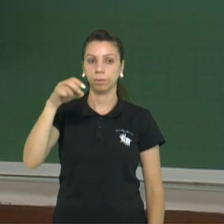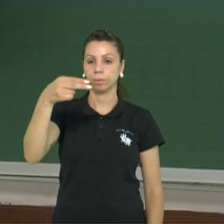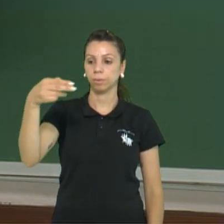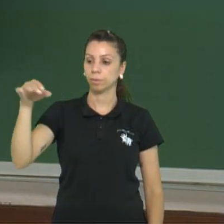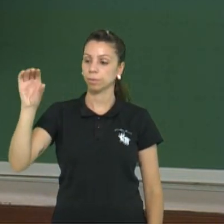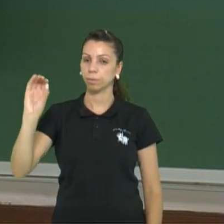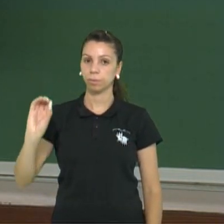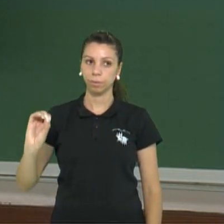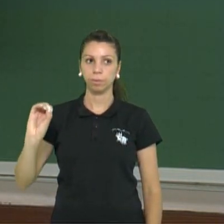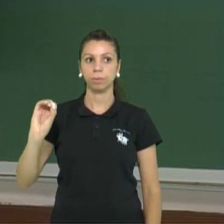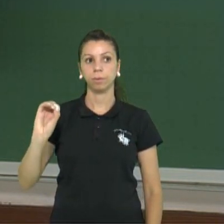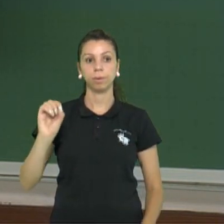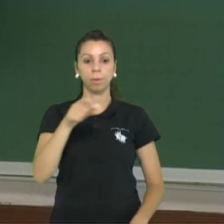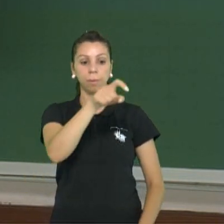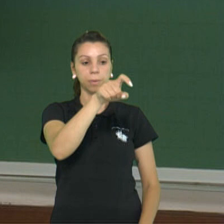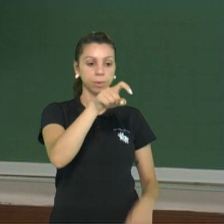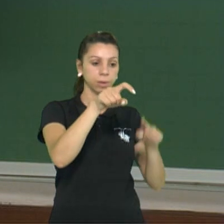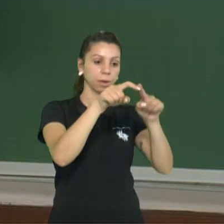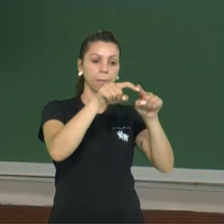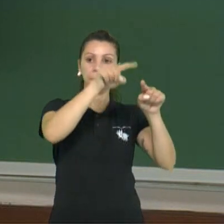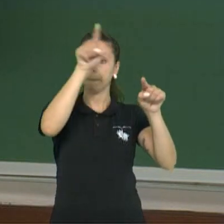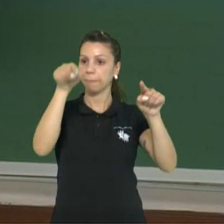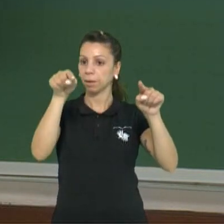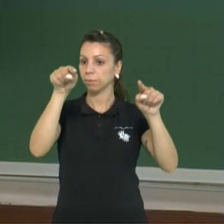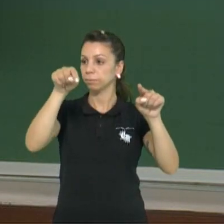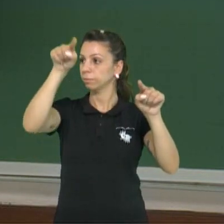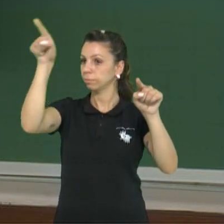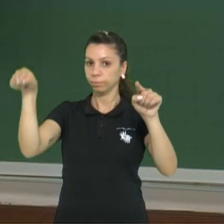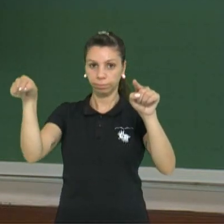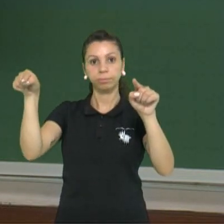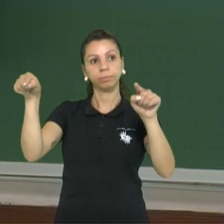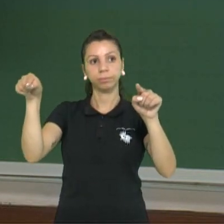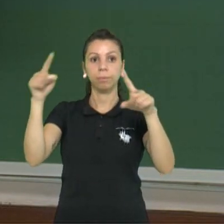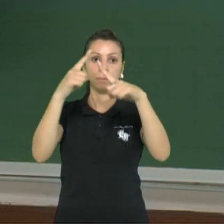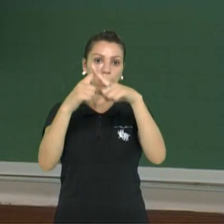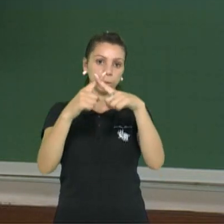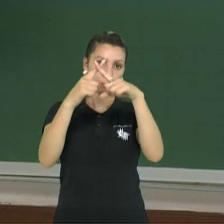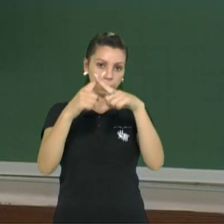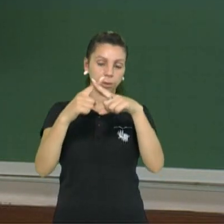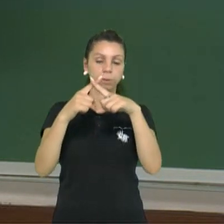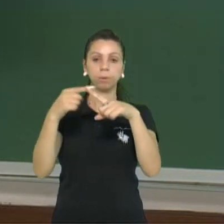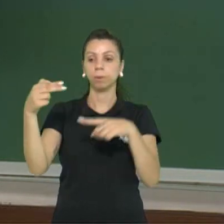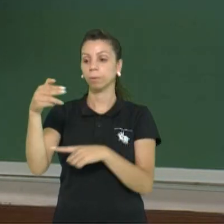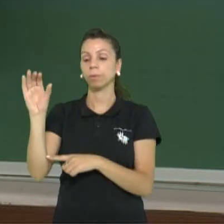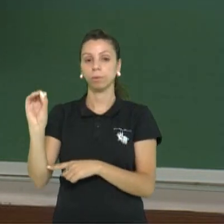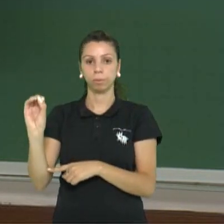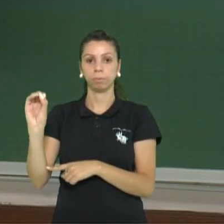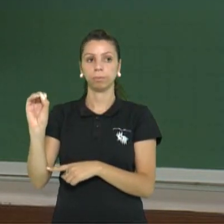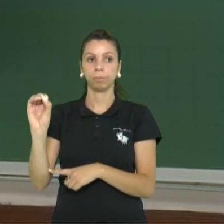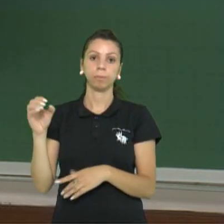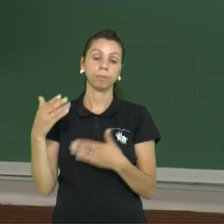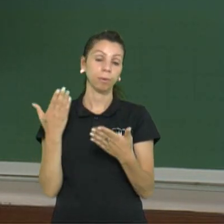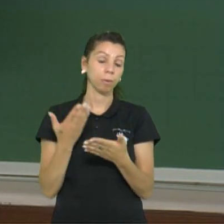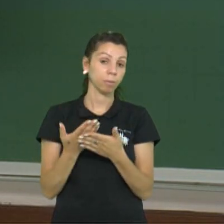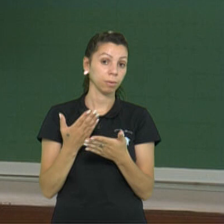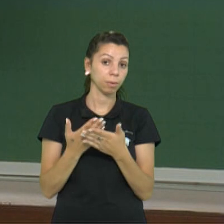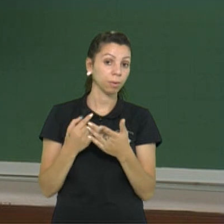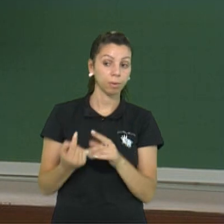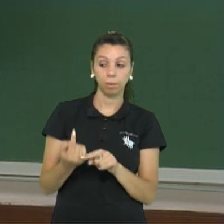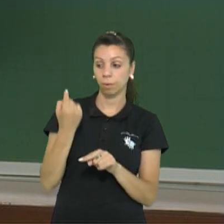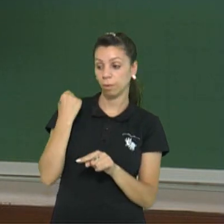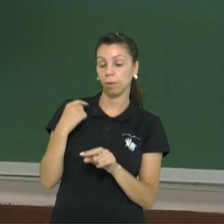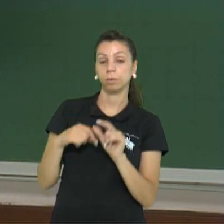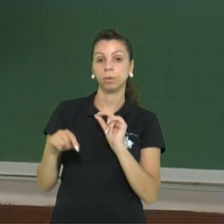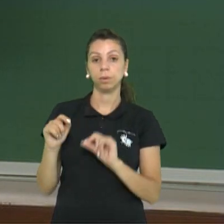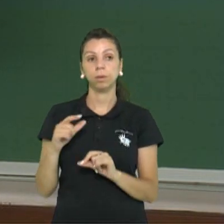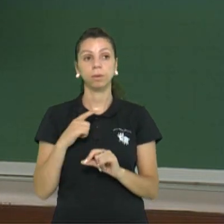x multiplicando 6 menos x igual a zero. Da aula 159, o que nós vimos? Que quando eu tenho uma